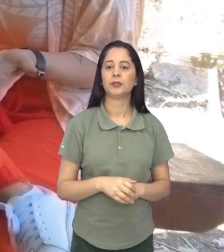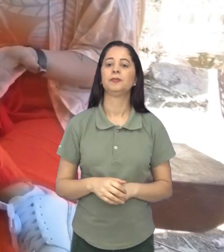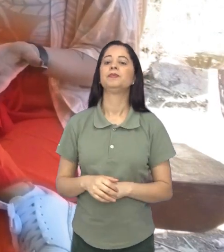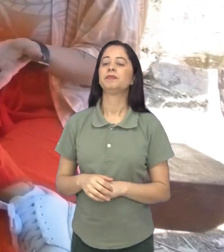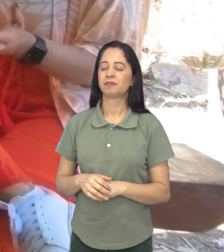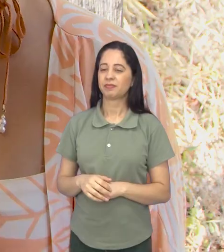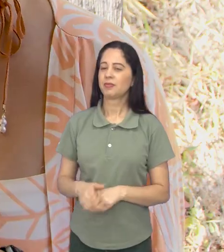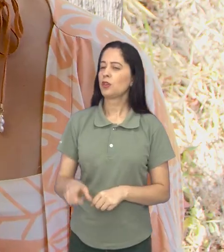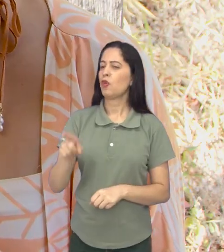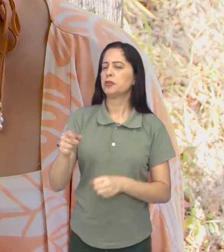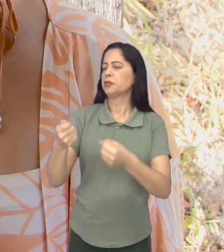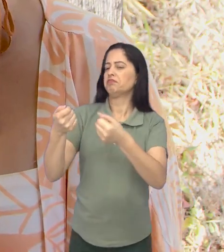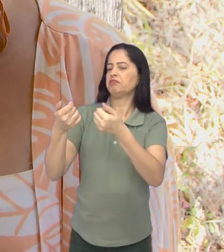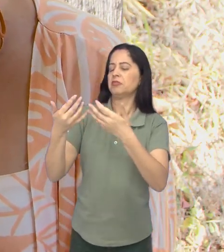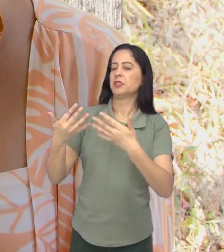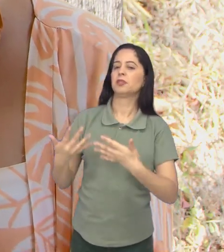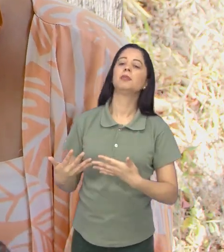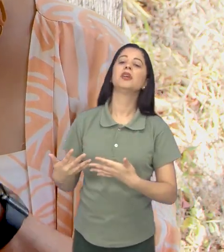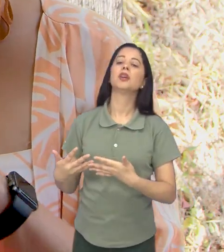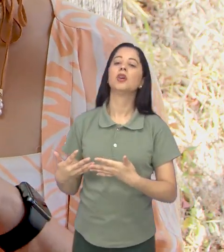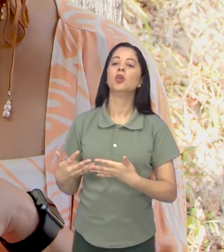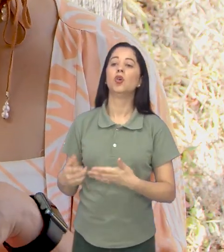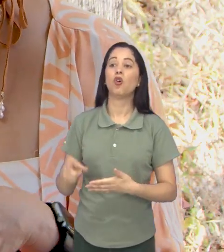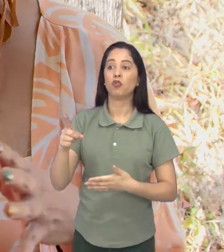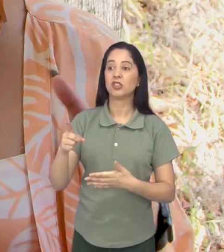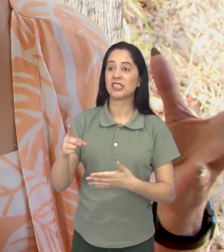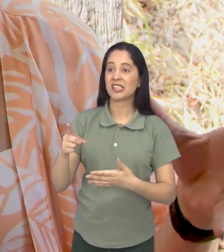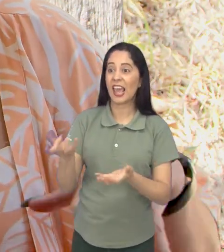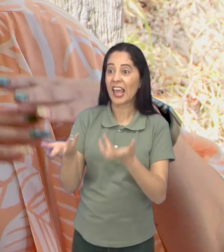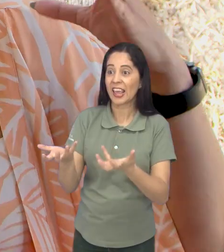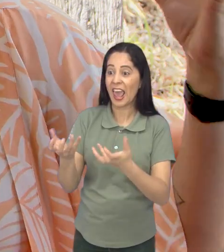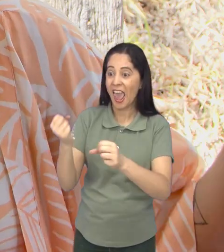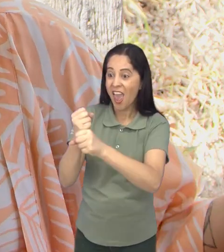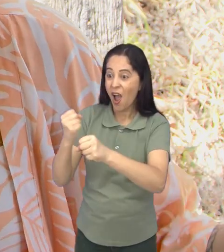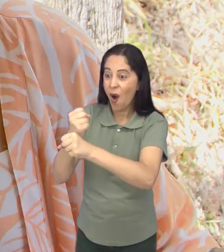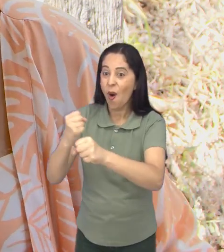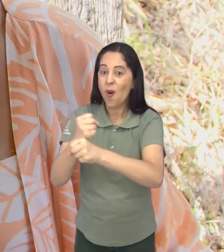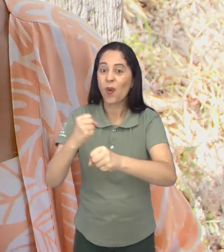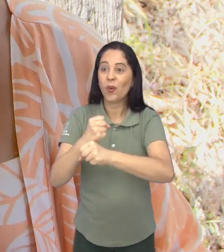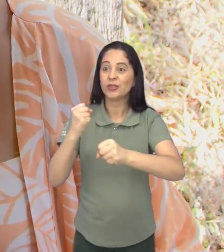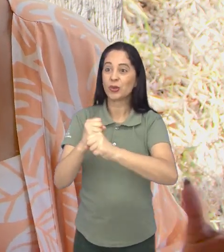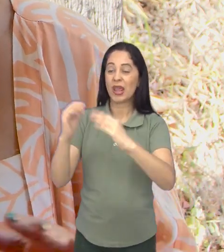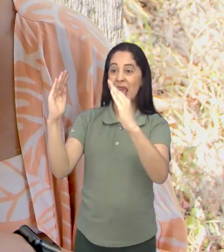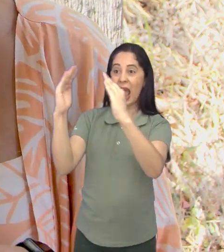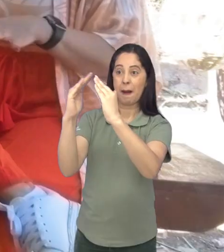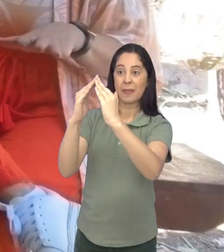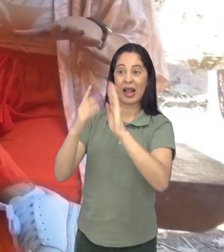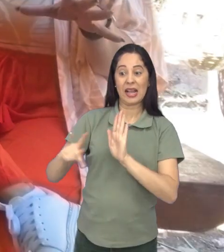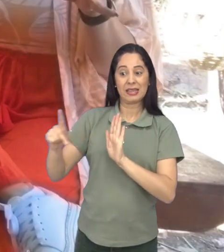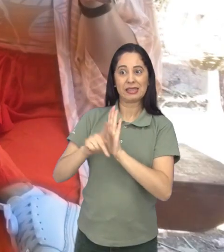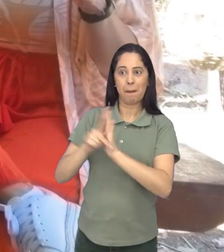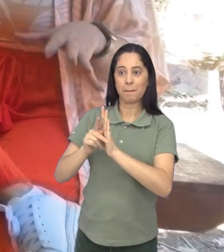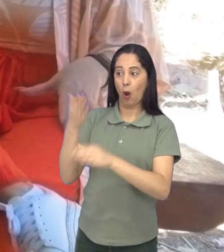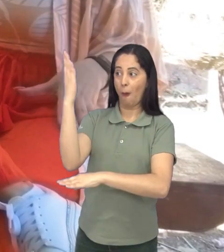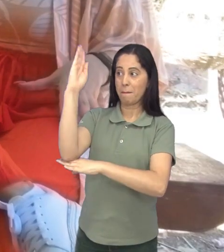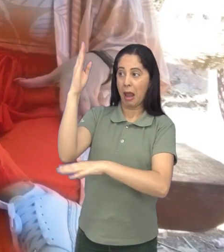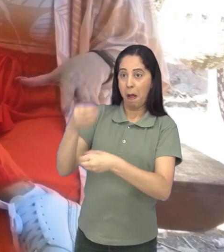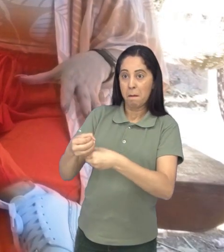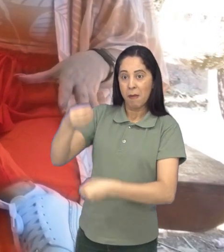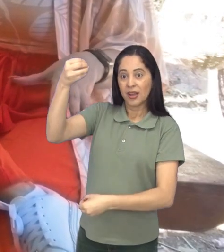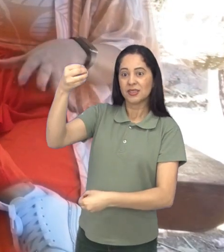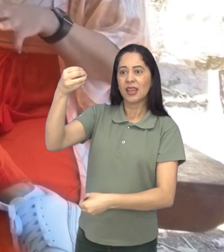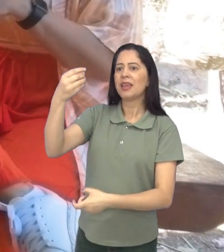inspiração aí. A gente estava conversando, você falou que pretende fazer uma casa totalmente de